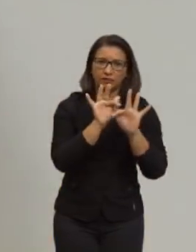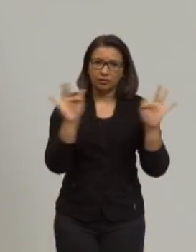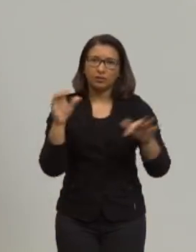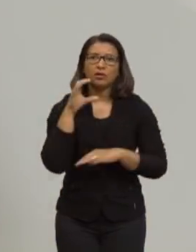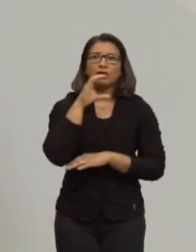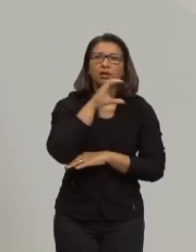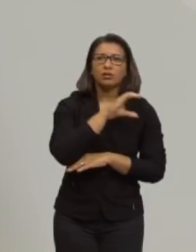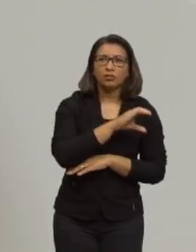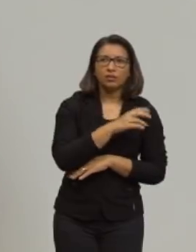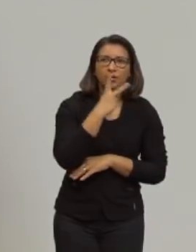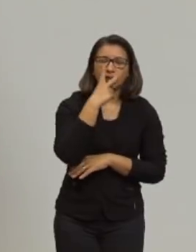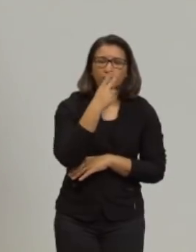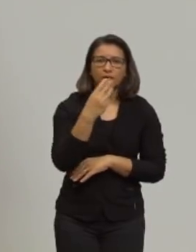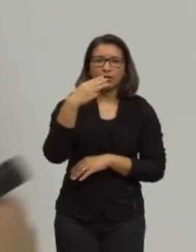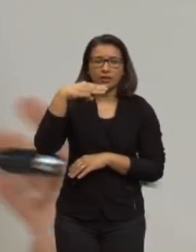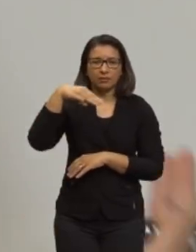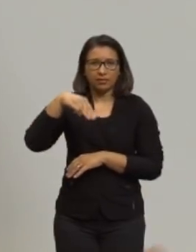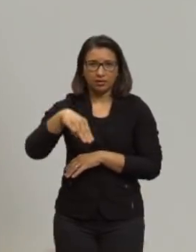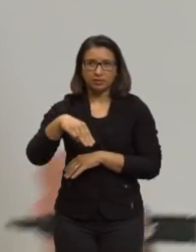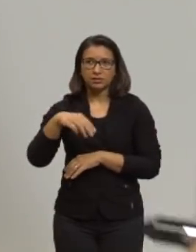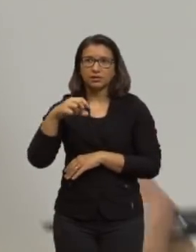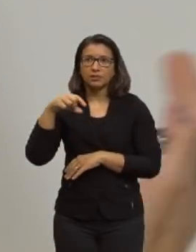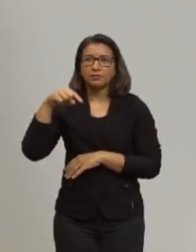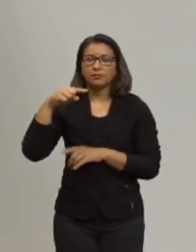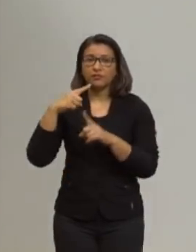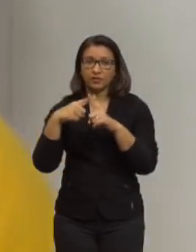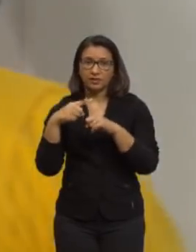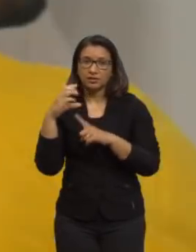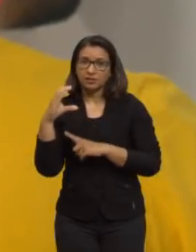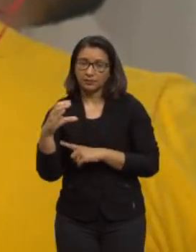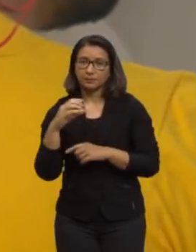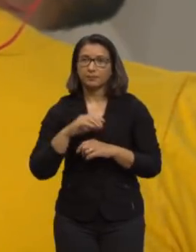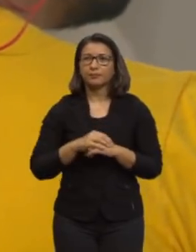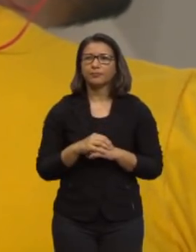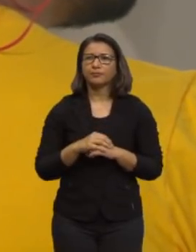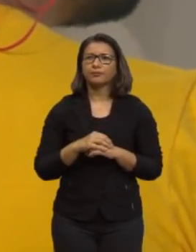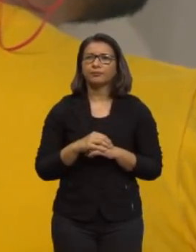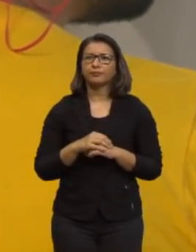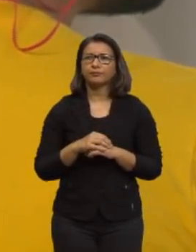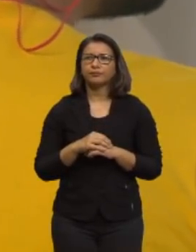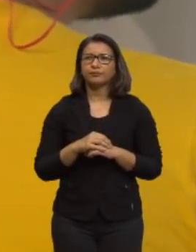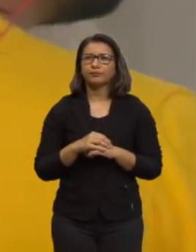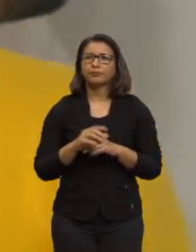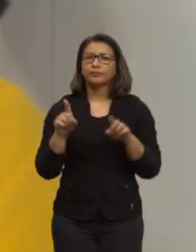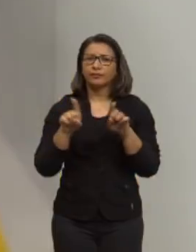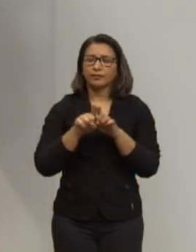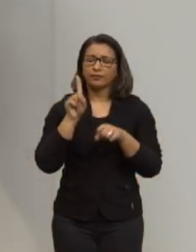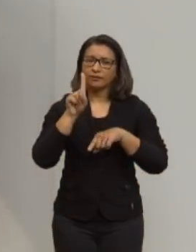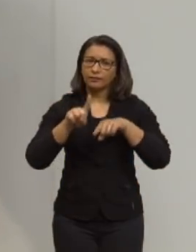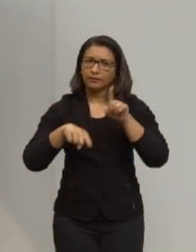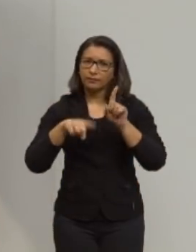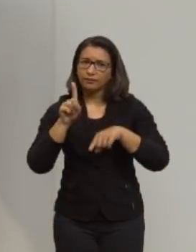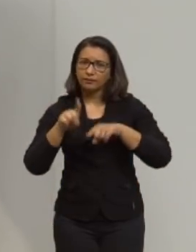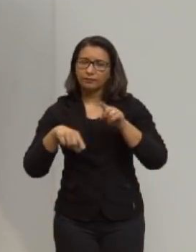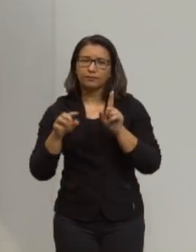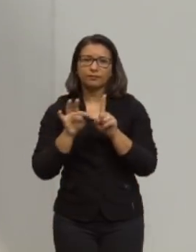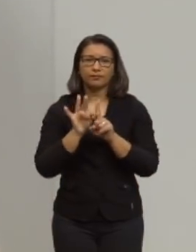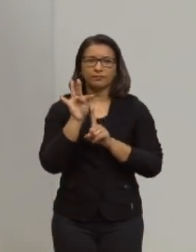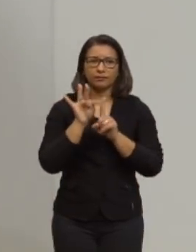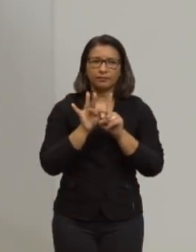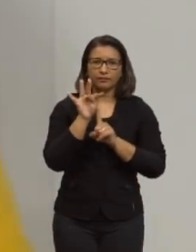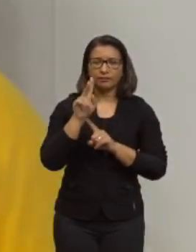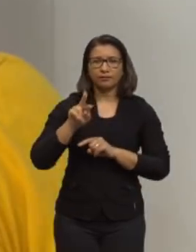é um calor específico né que tem característica do material pela variação da temperatura